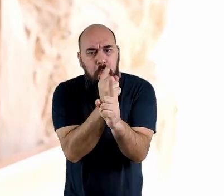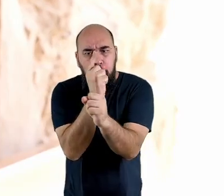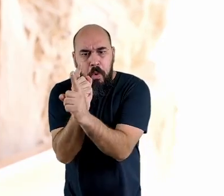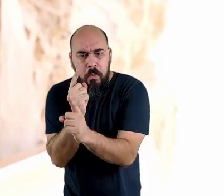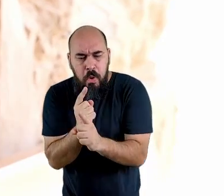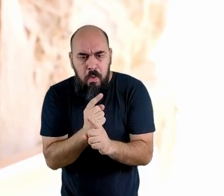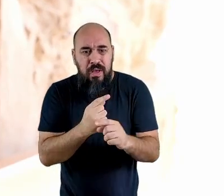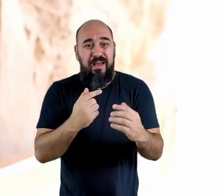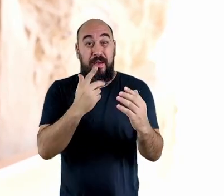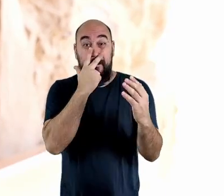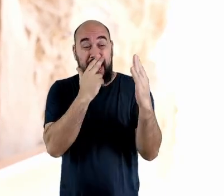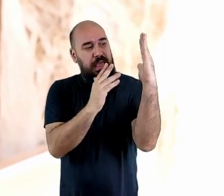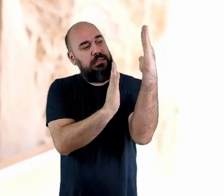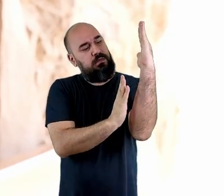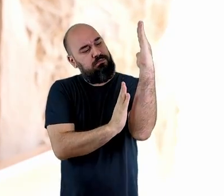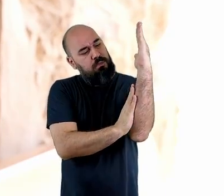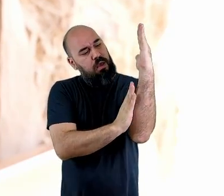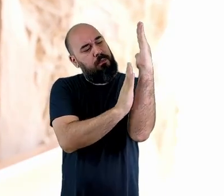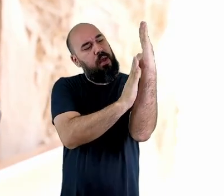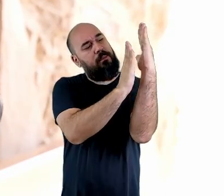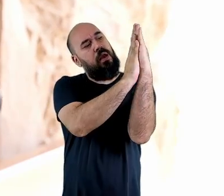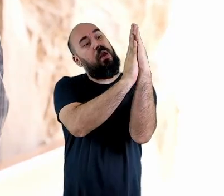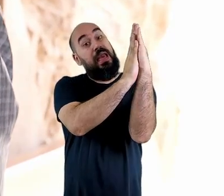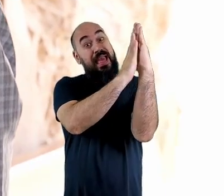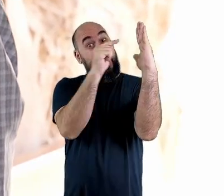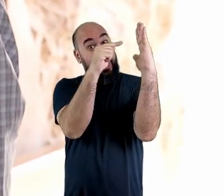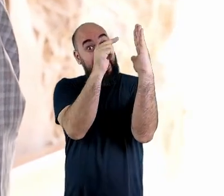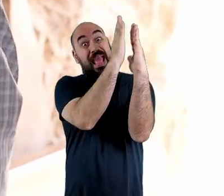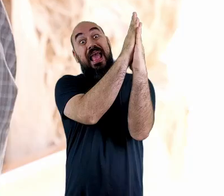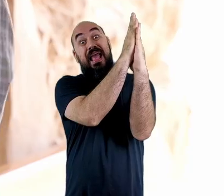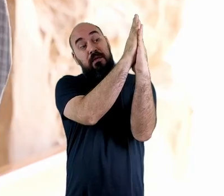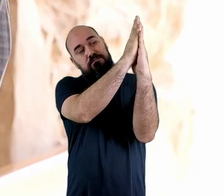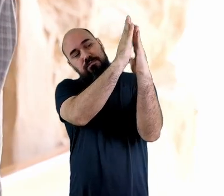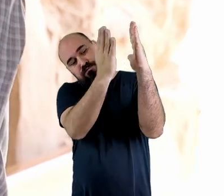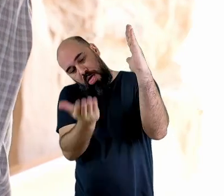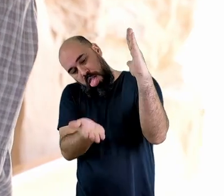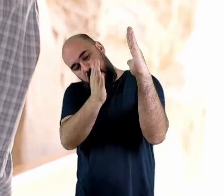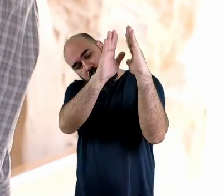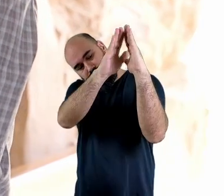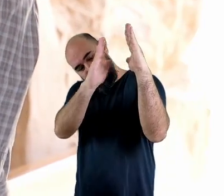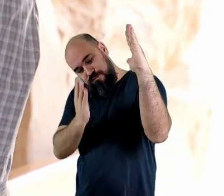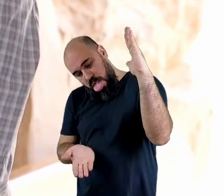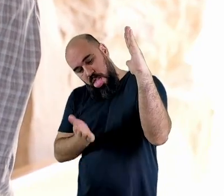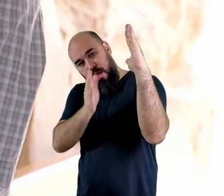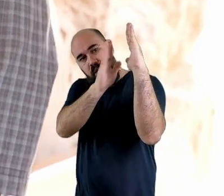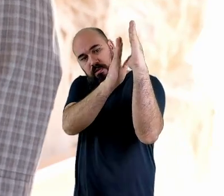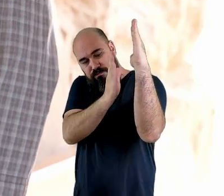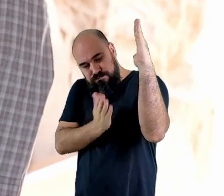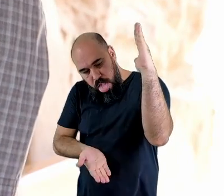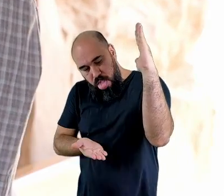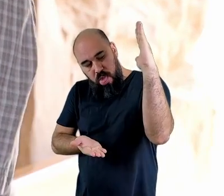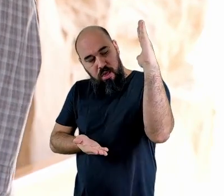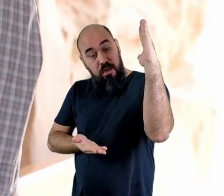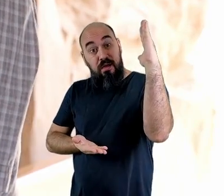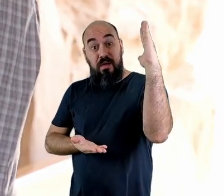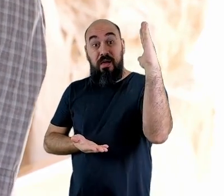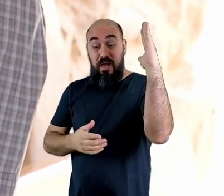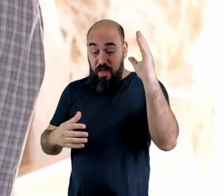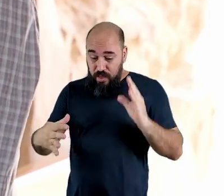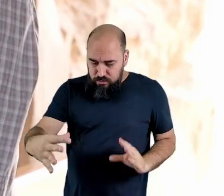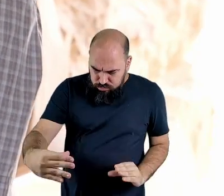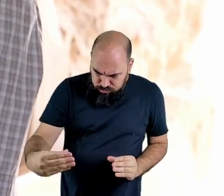os escombros pedaços que caíram da parte superior da parede. Encontraram também pequenas peças